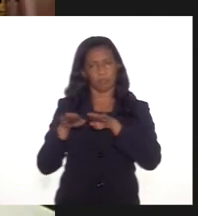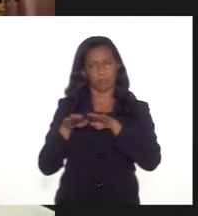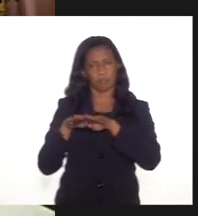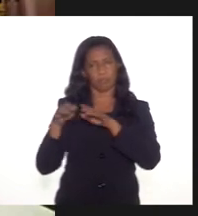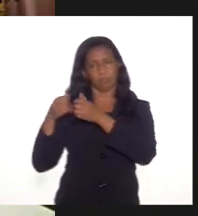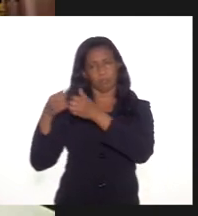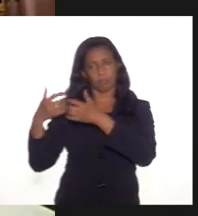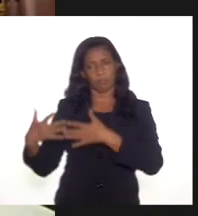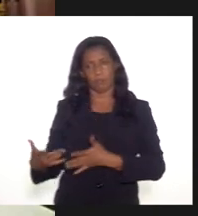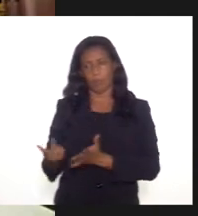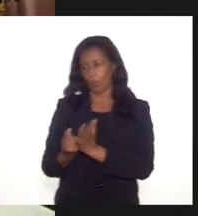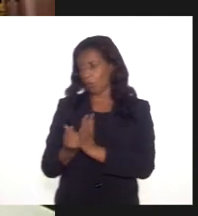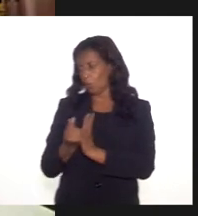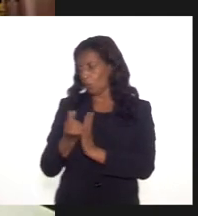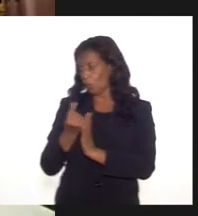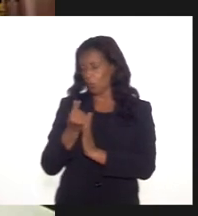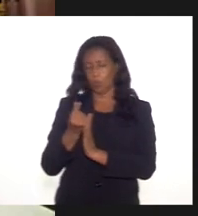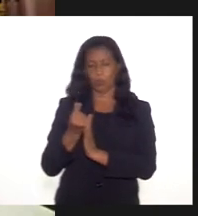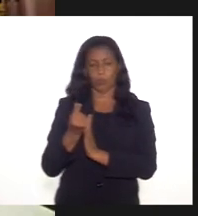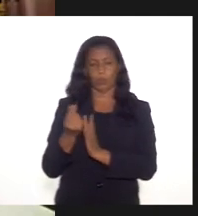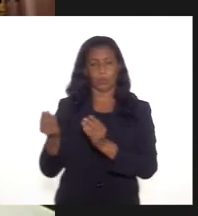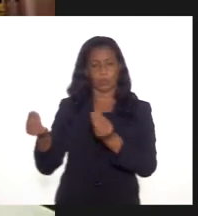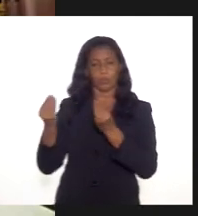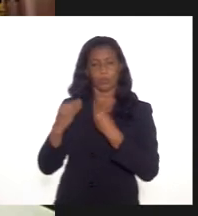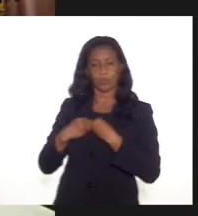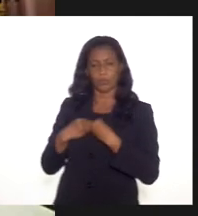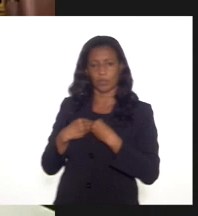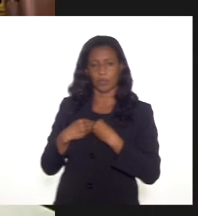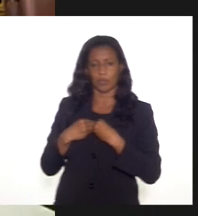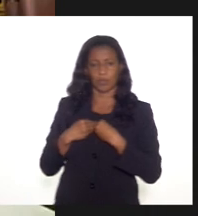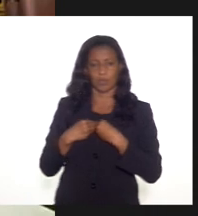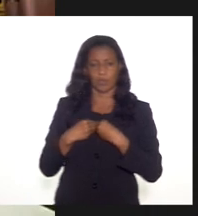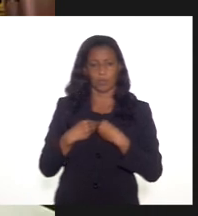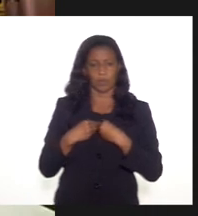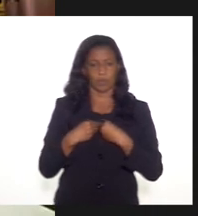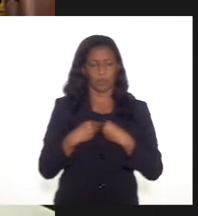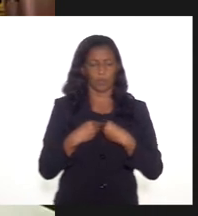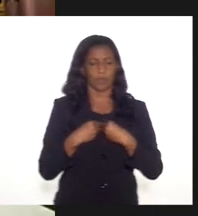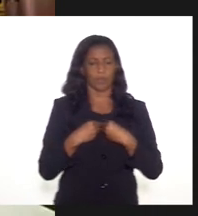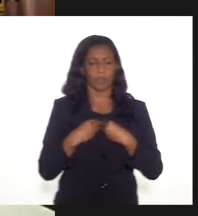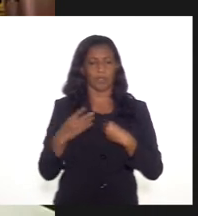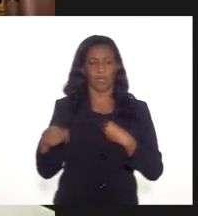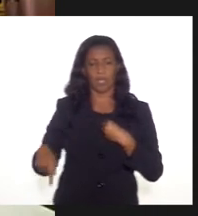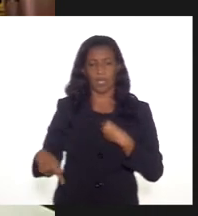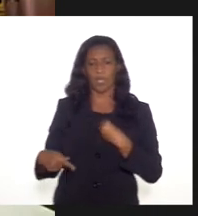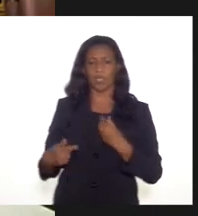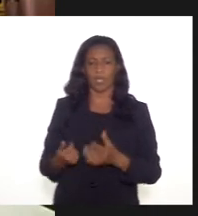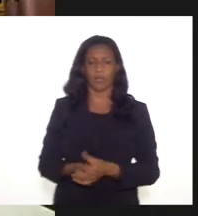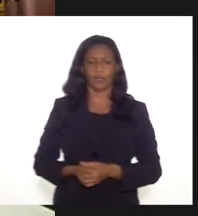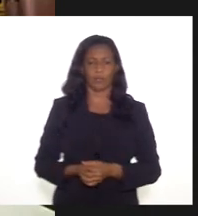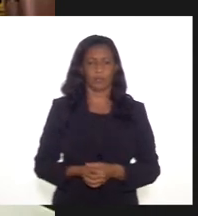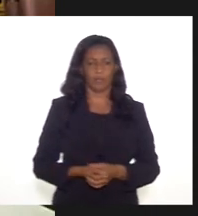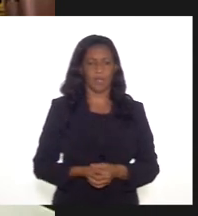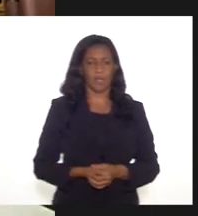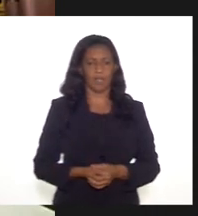elaborar o orçamento e que traz nos seus anexos, quando a gente observa,